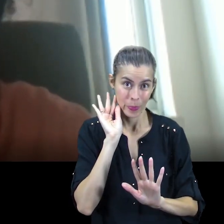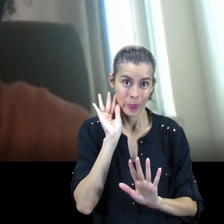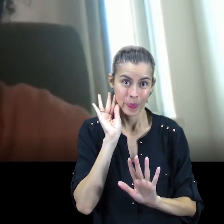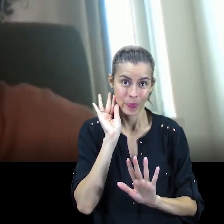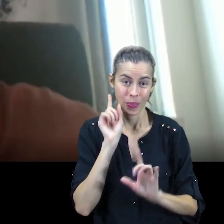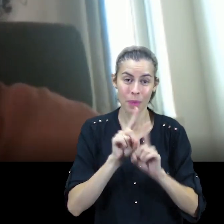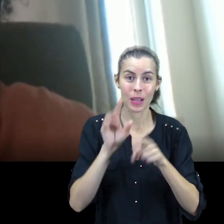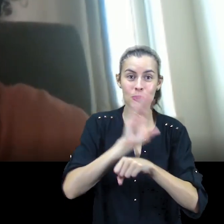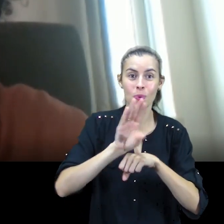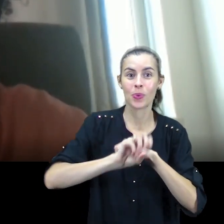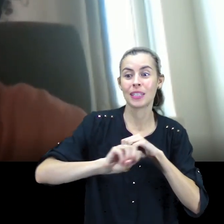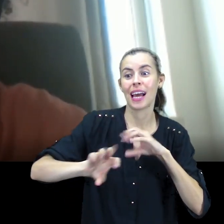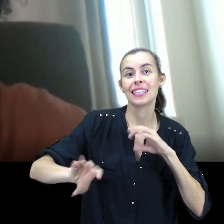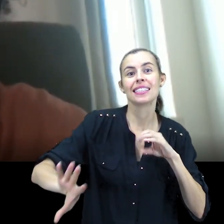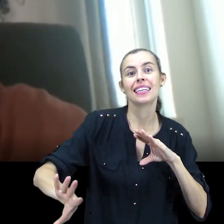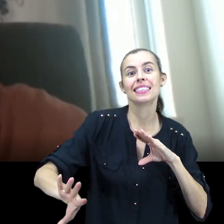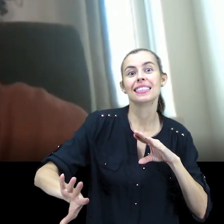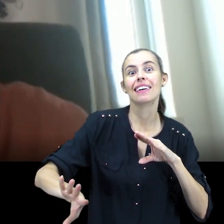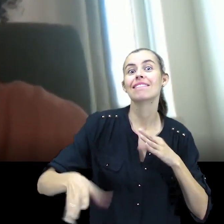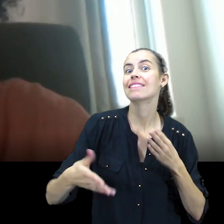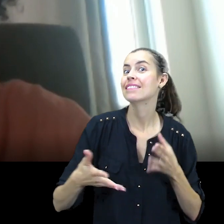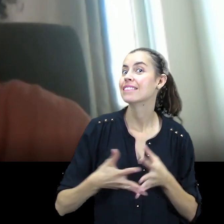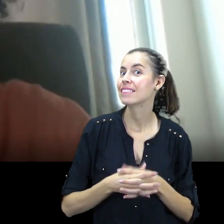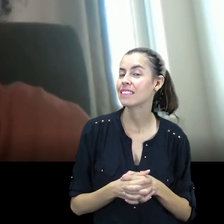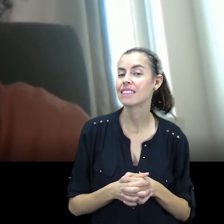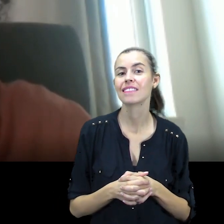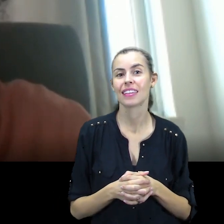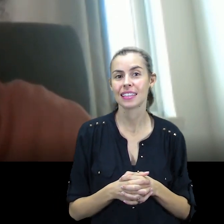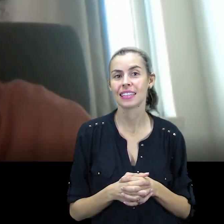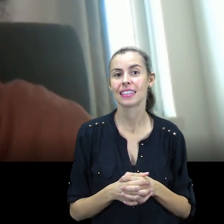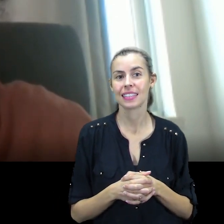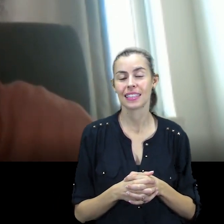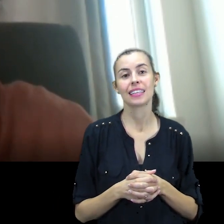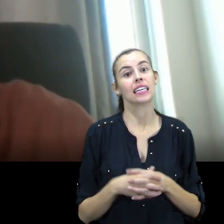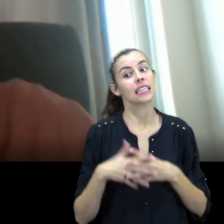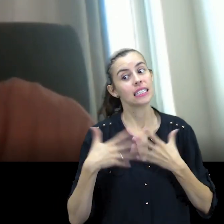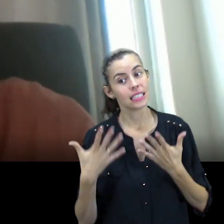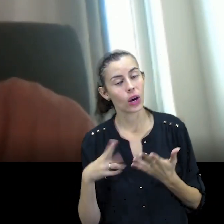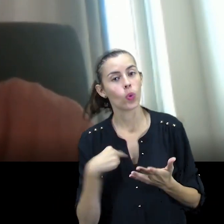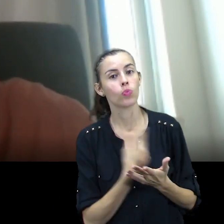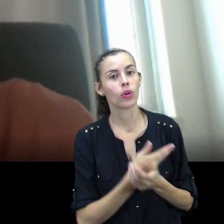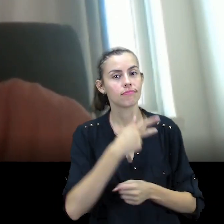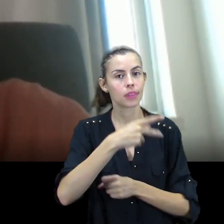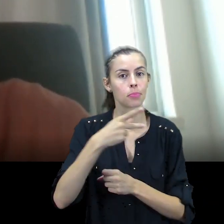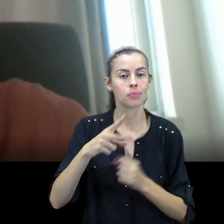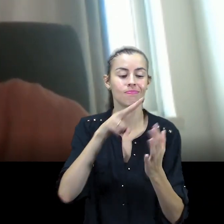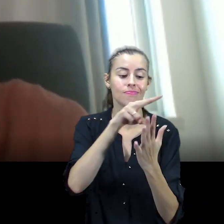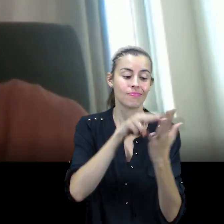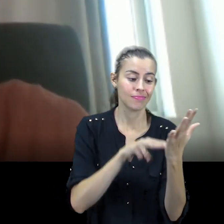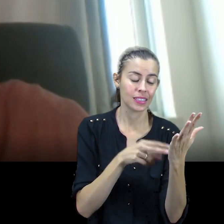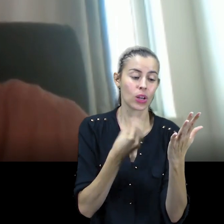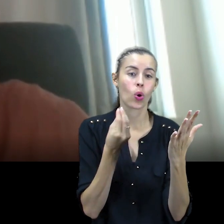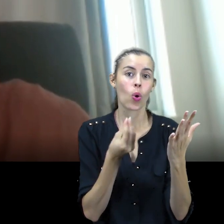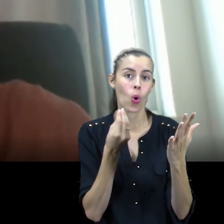projetos pedagógicos para garantir a extensão presencial para os cursos EAD. E a resolução de formação de